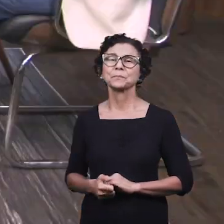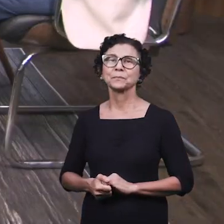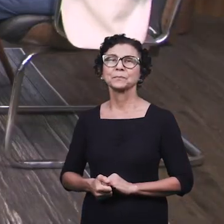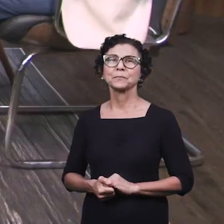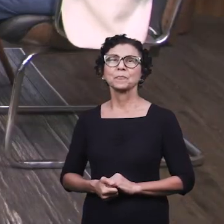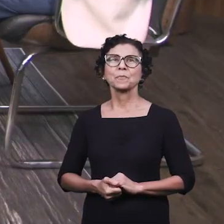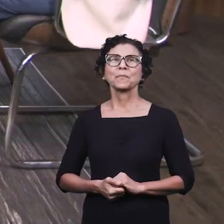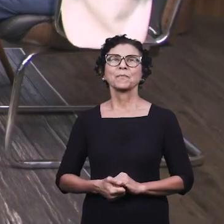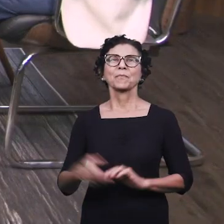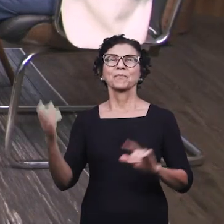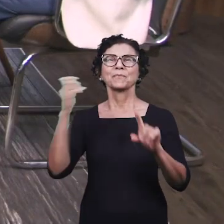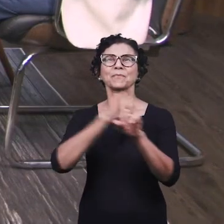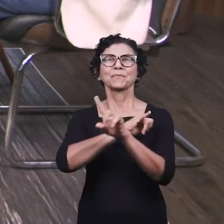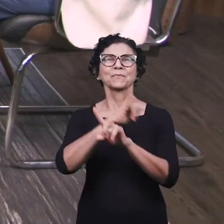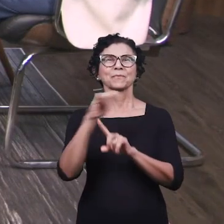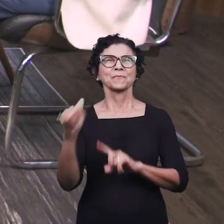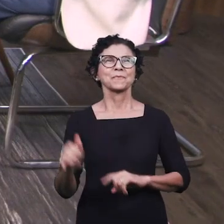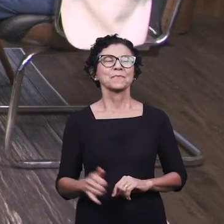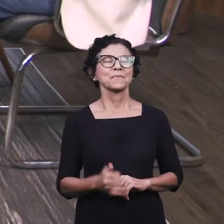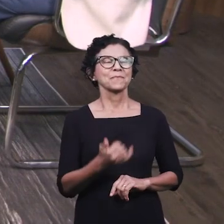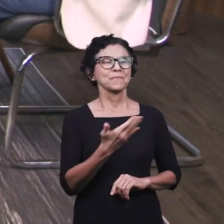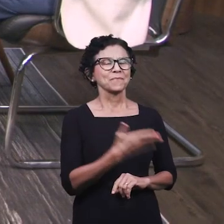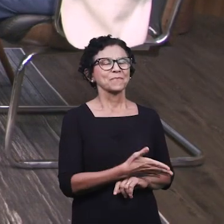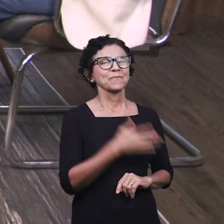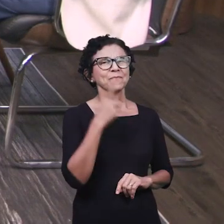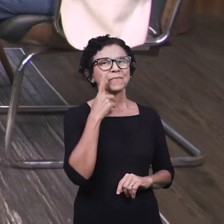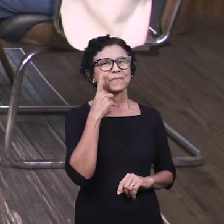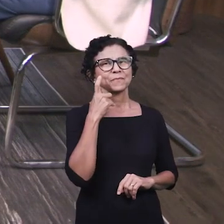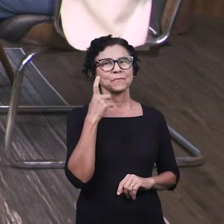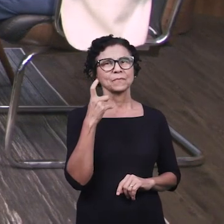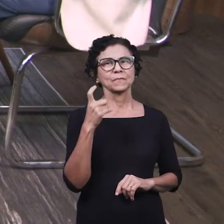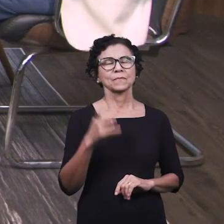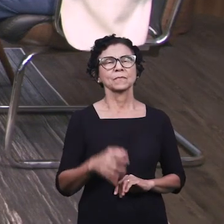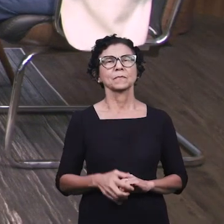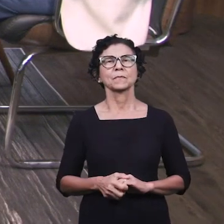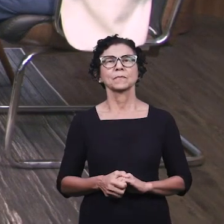interessante... Vai lá. Agora é interessante que,